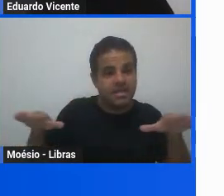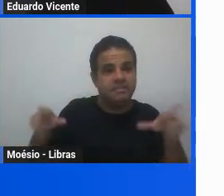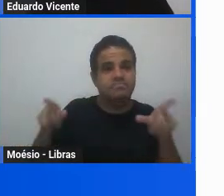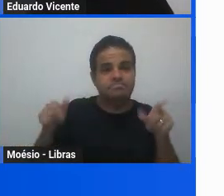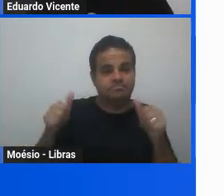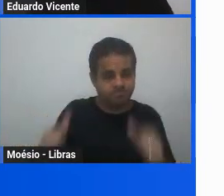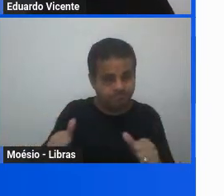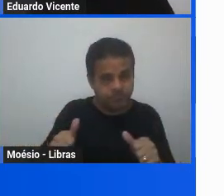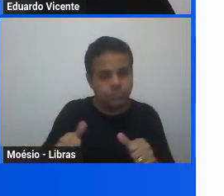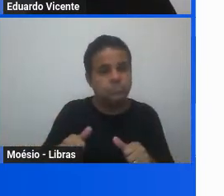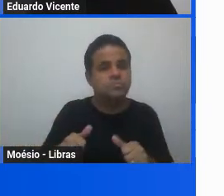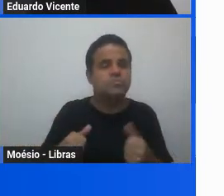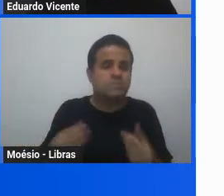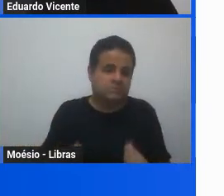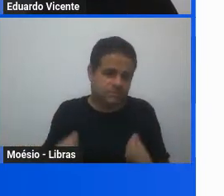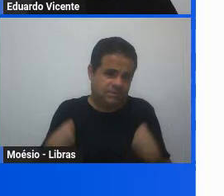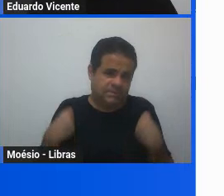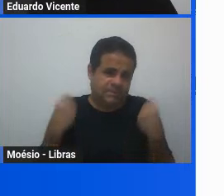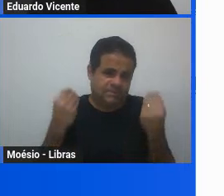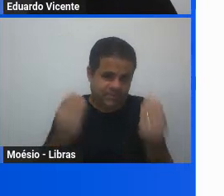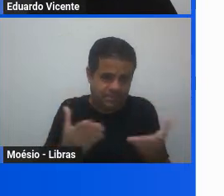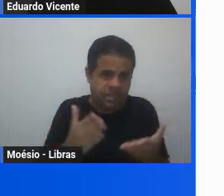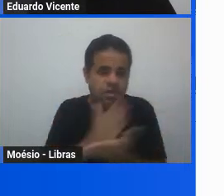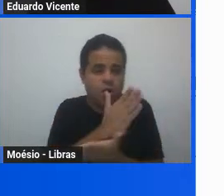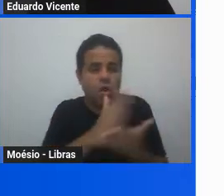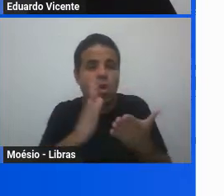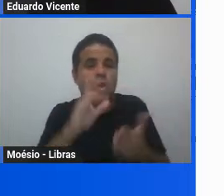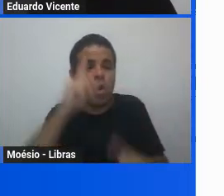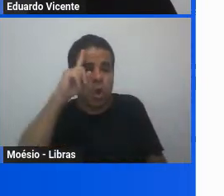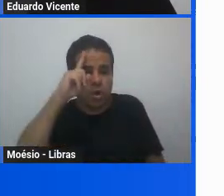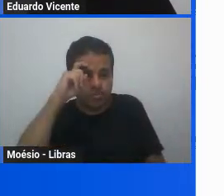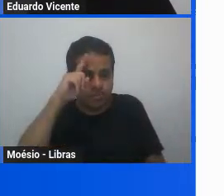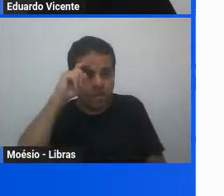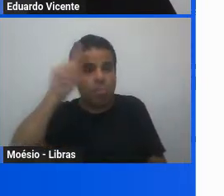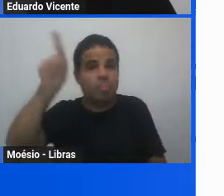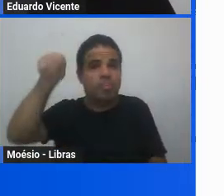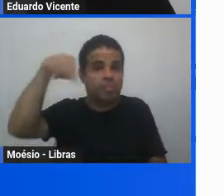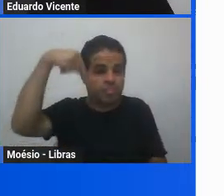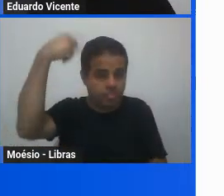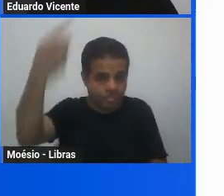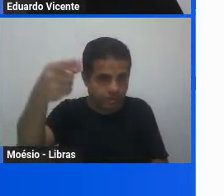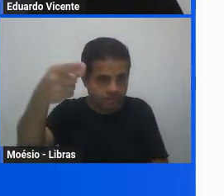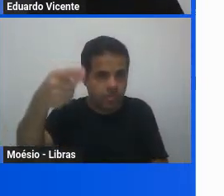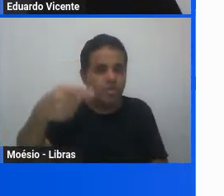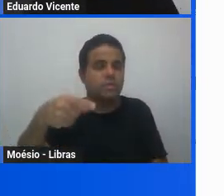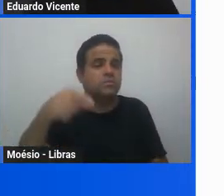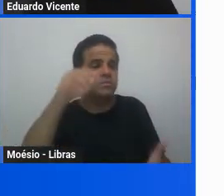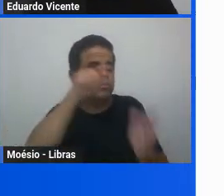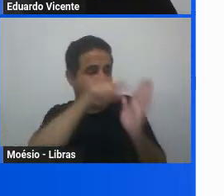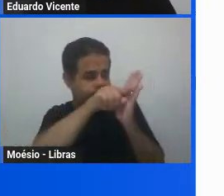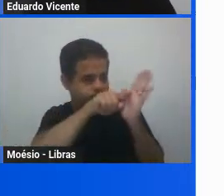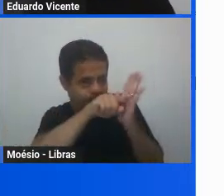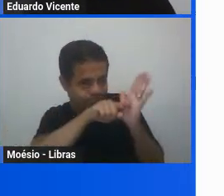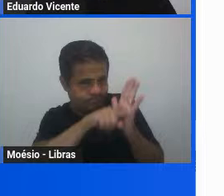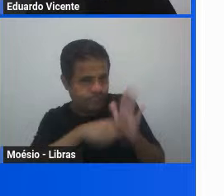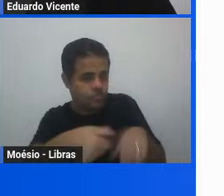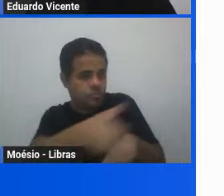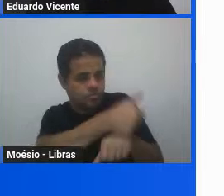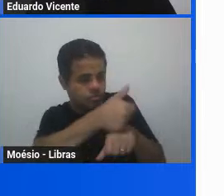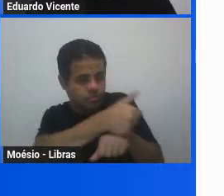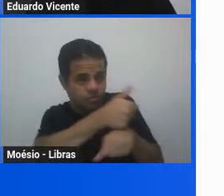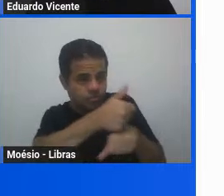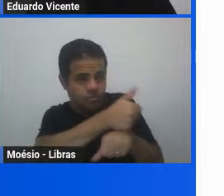O que é muito oferecido em alguns hospitais é que após a triagem, geralmente a triagem é feita pelo enfermeiro, um profissional da área da